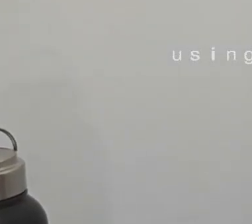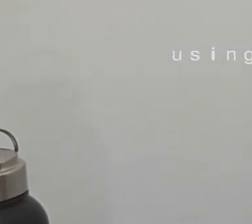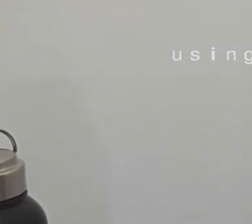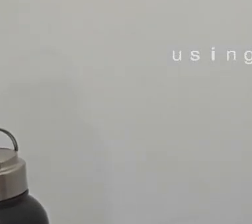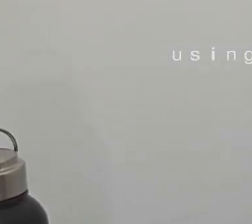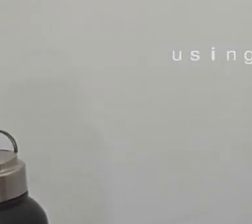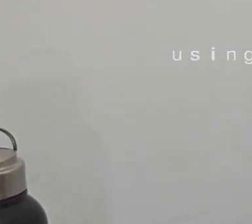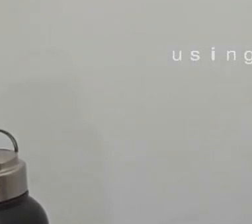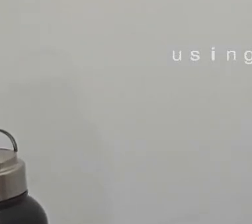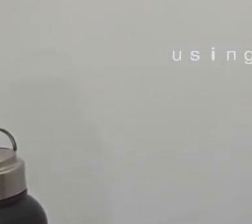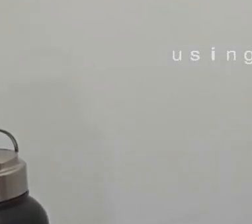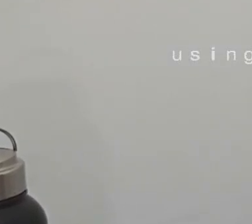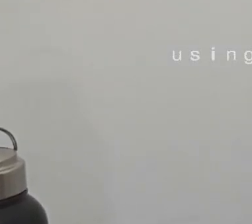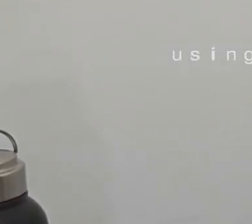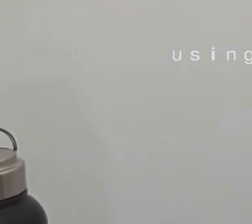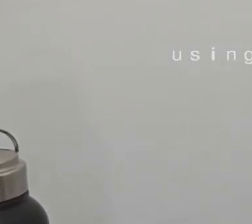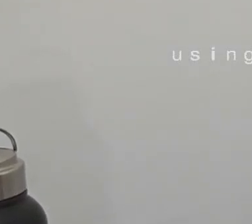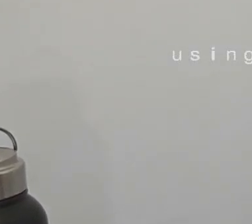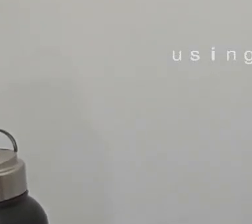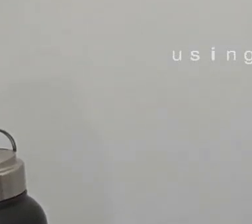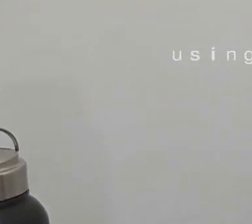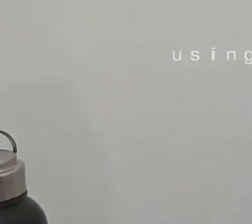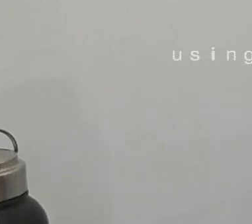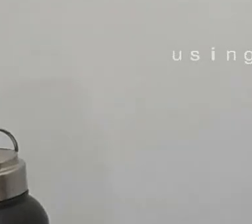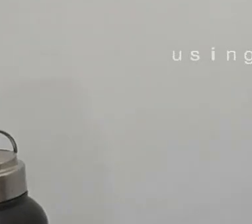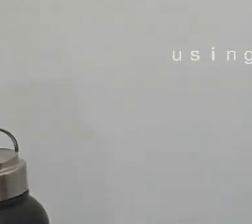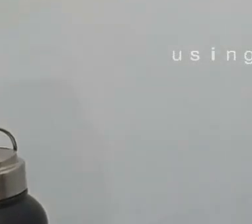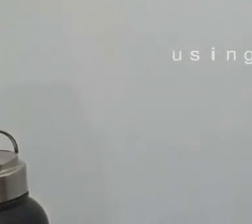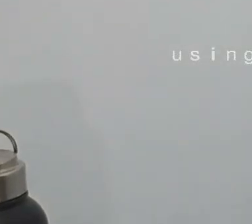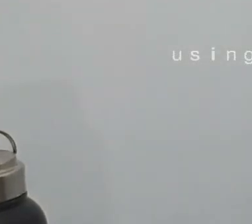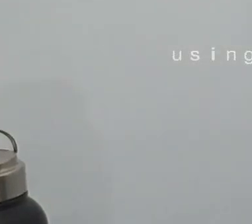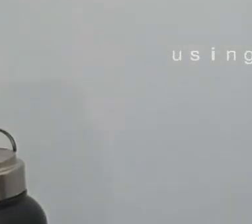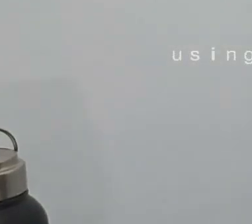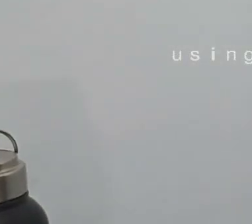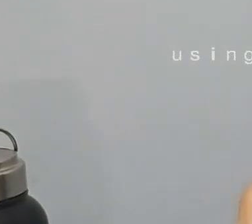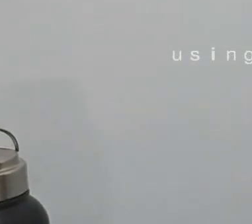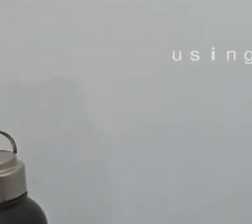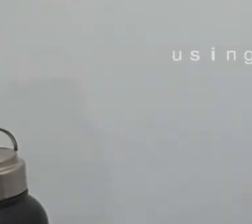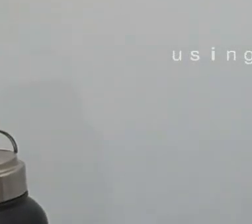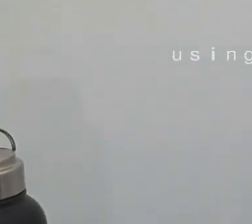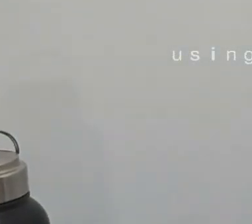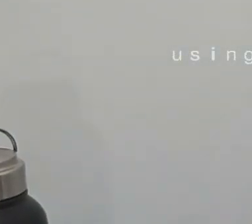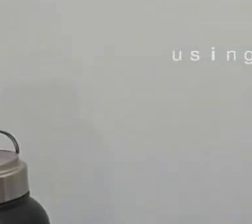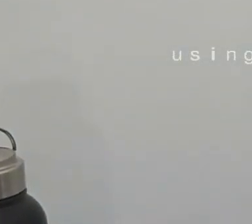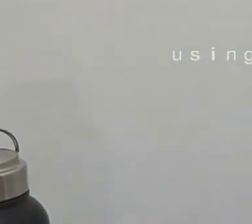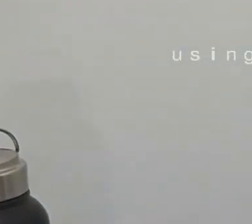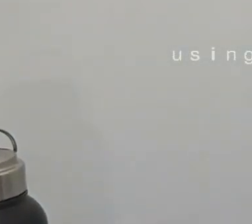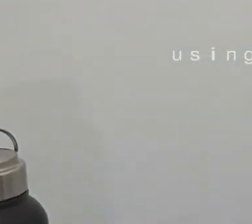Então é isso aí, galera. É isso aí. Valeu. Fui.